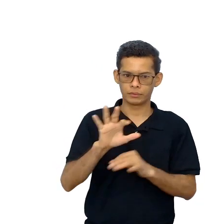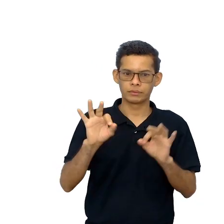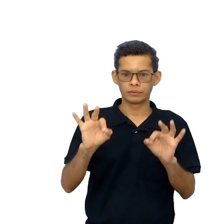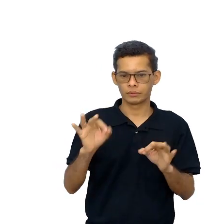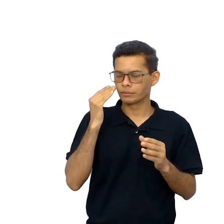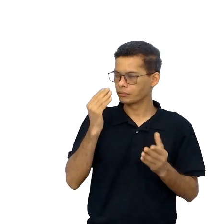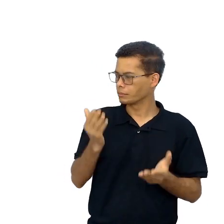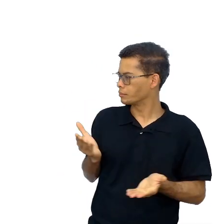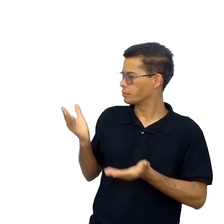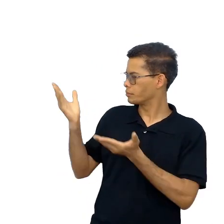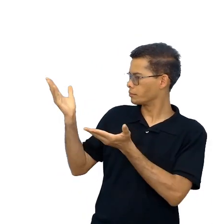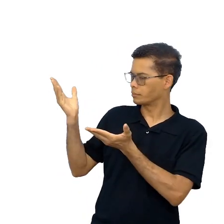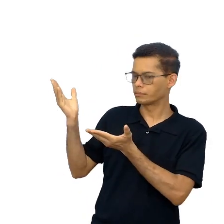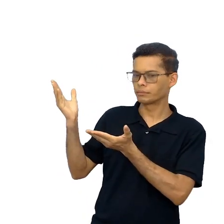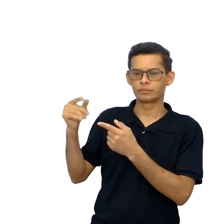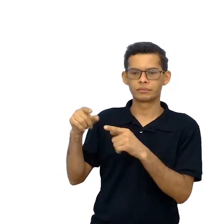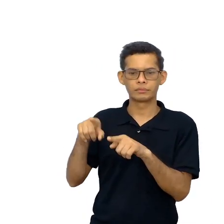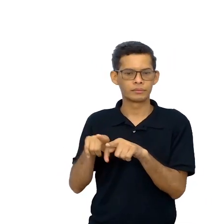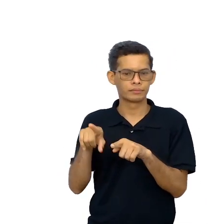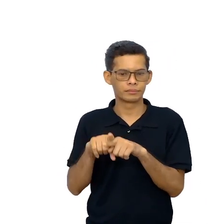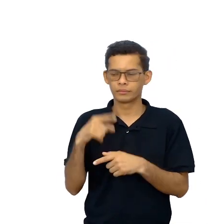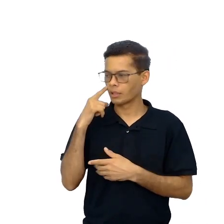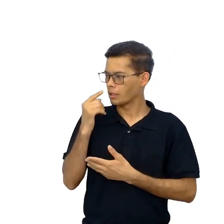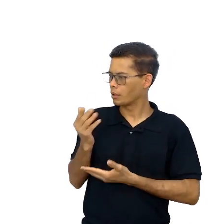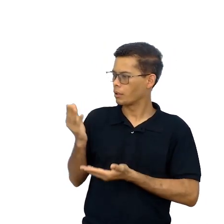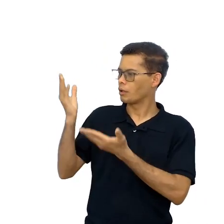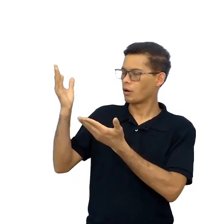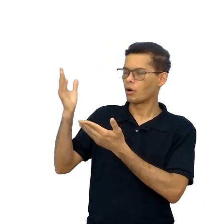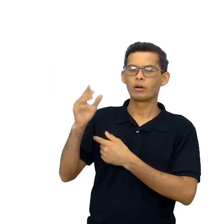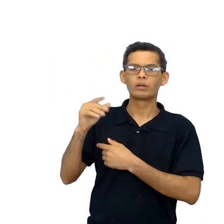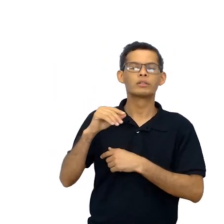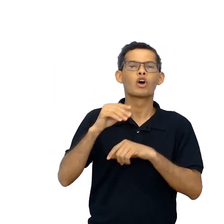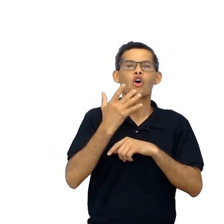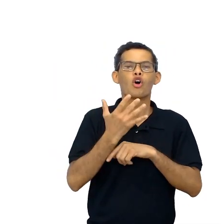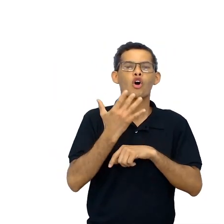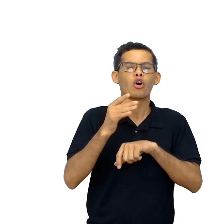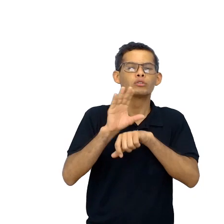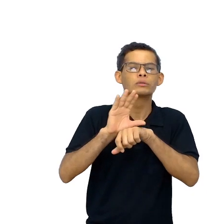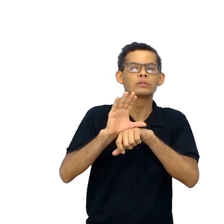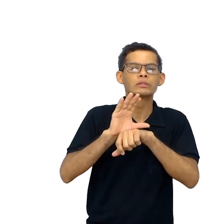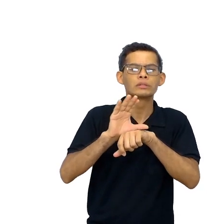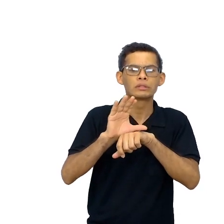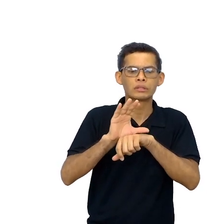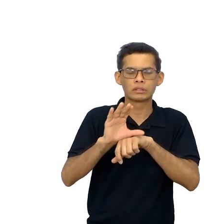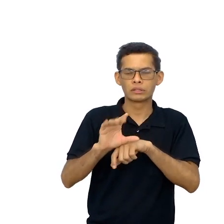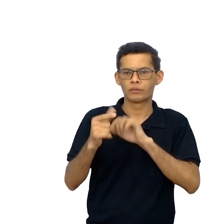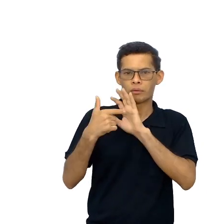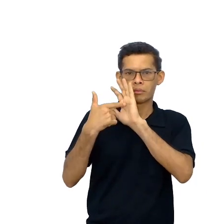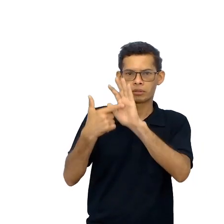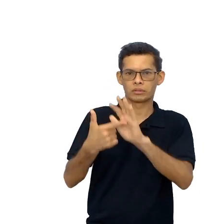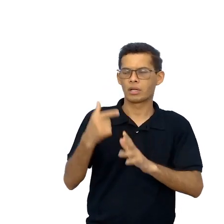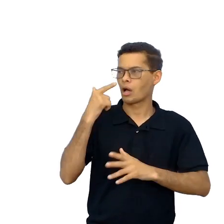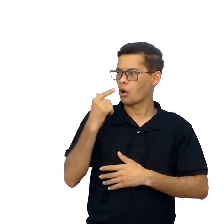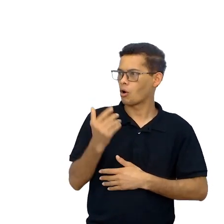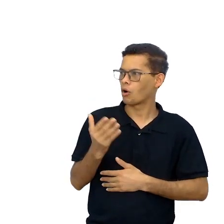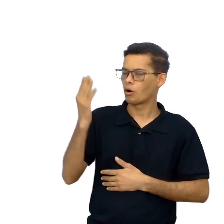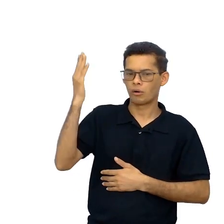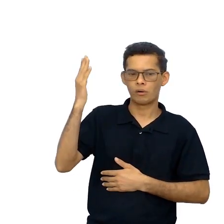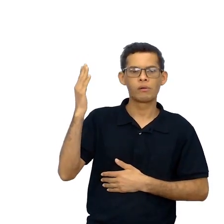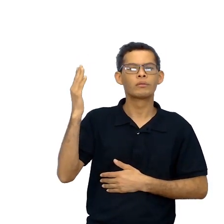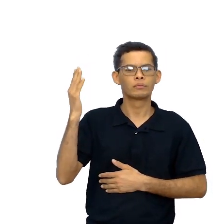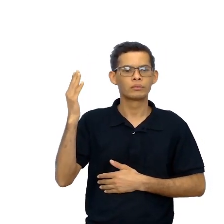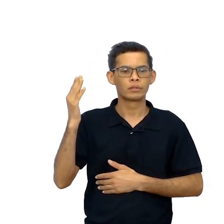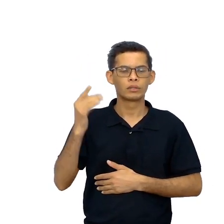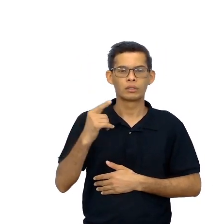cronograma. Vocês percebem que está pintado aqui de cinza? Eu vou pegar minha canetinha aqui. O que está